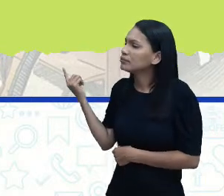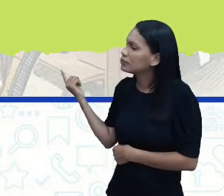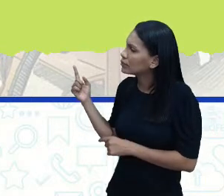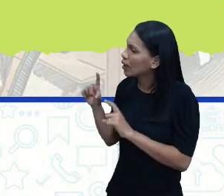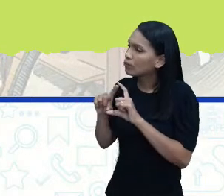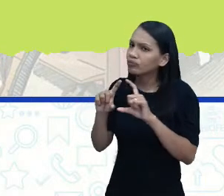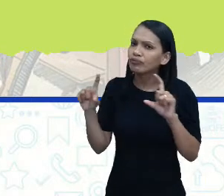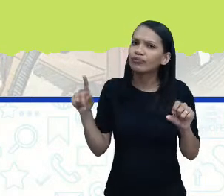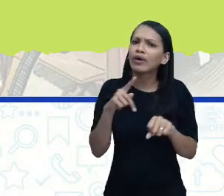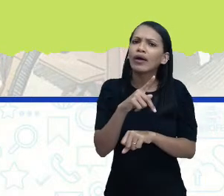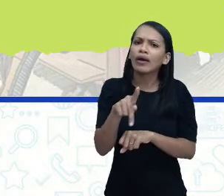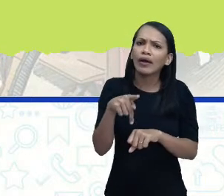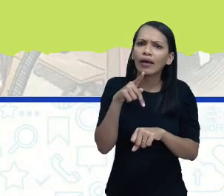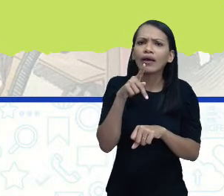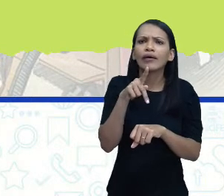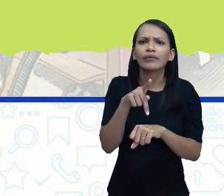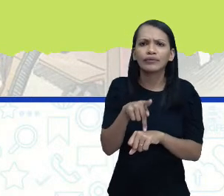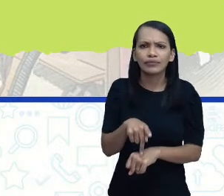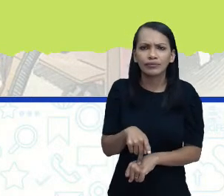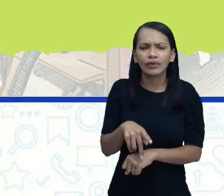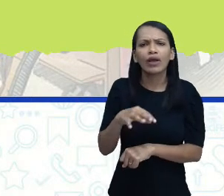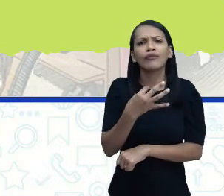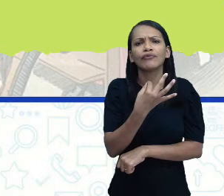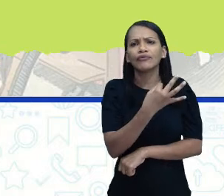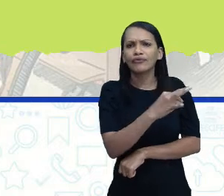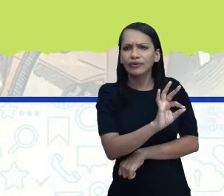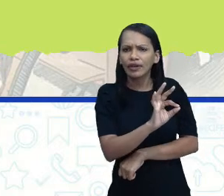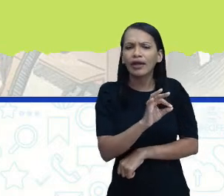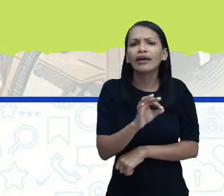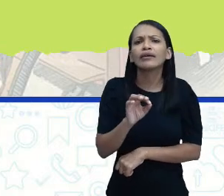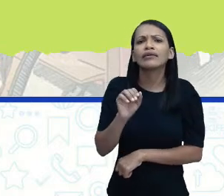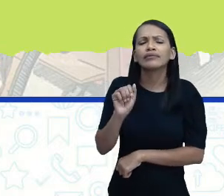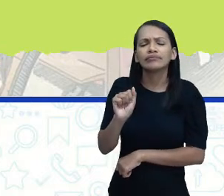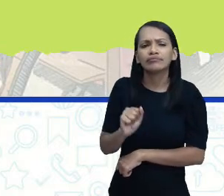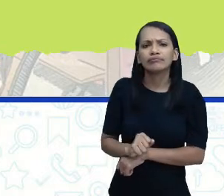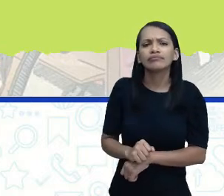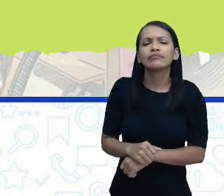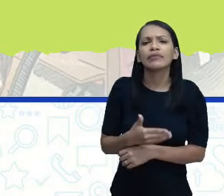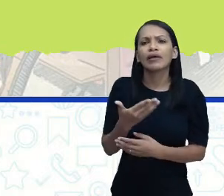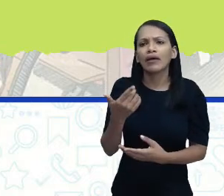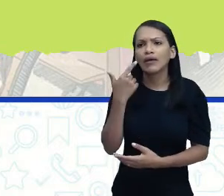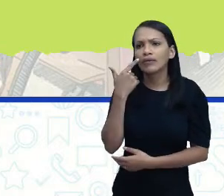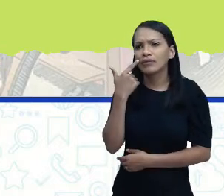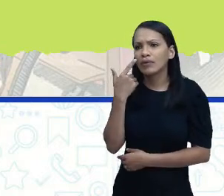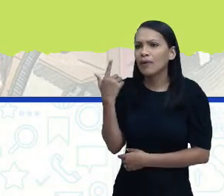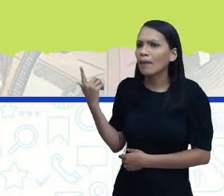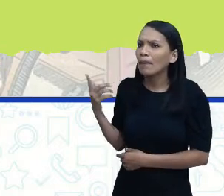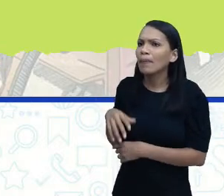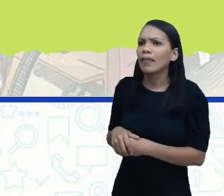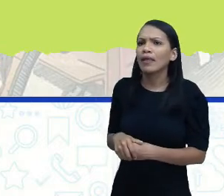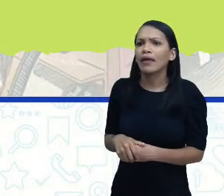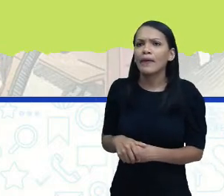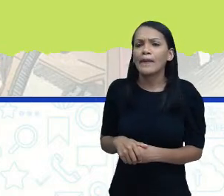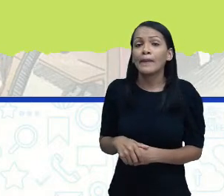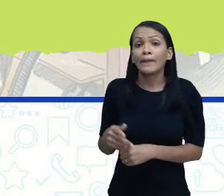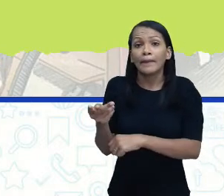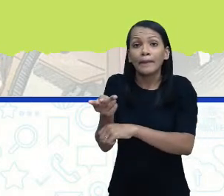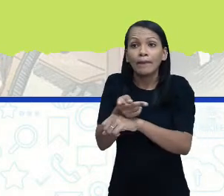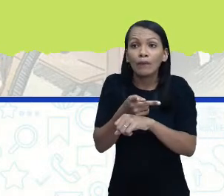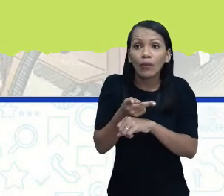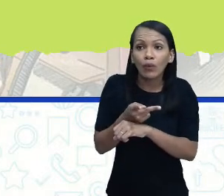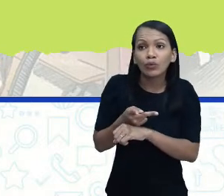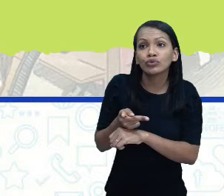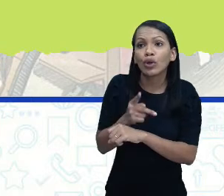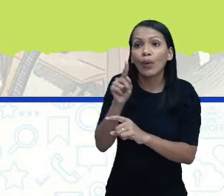Itália. Veja, esses países buscaram dominar territórios com o objetivo de assegurar mercados para comprar suas mercadorias